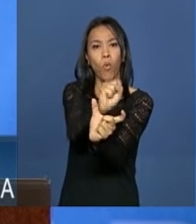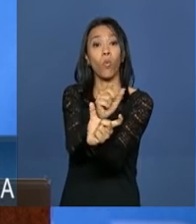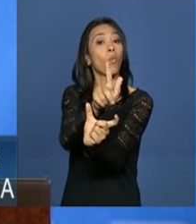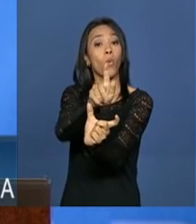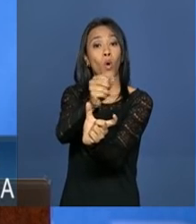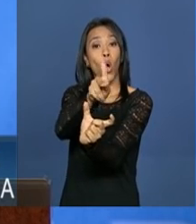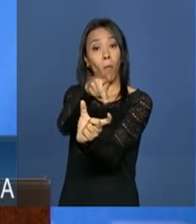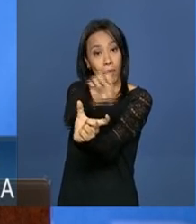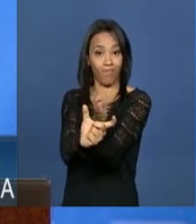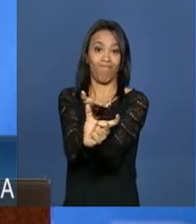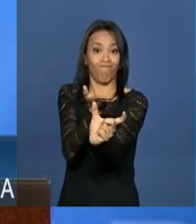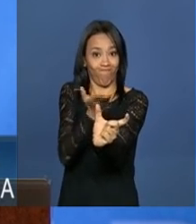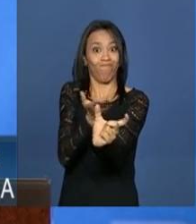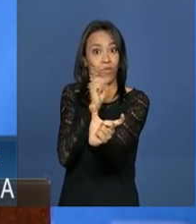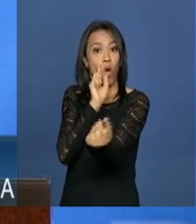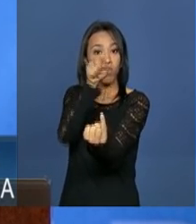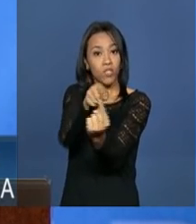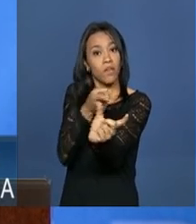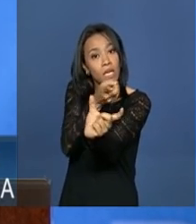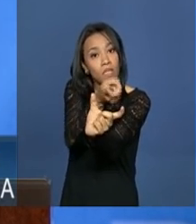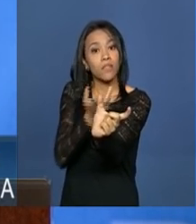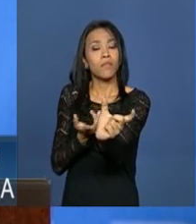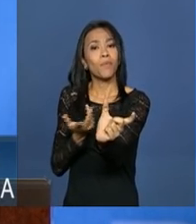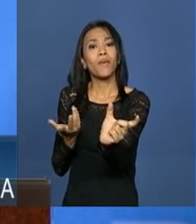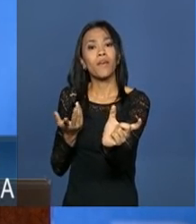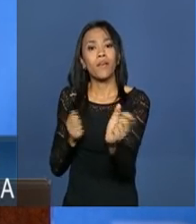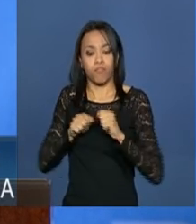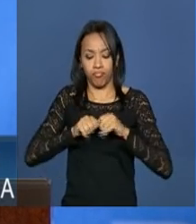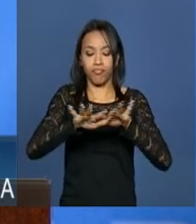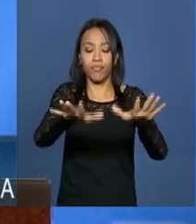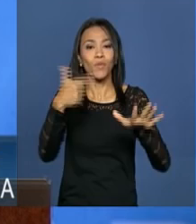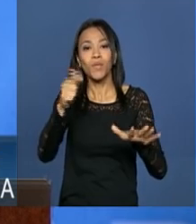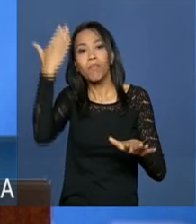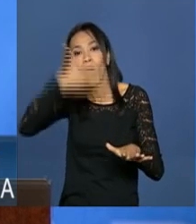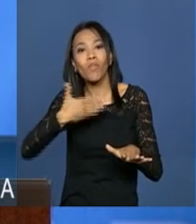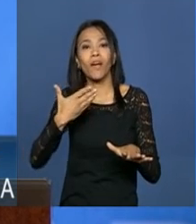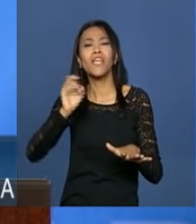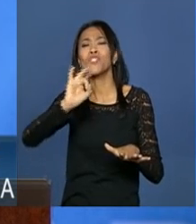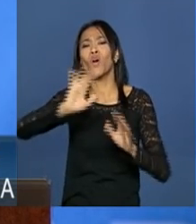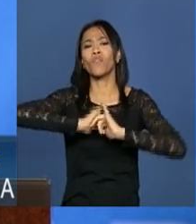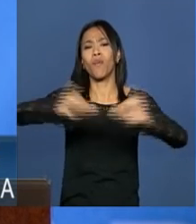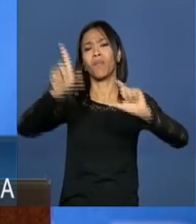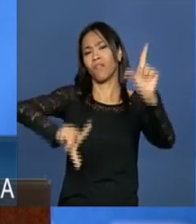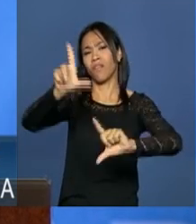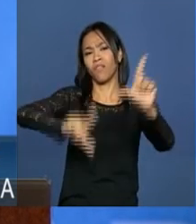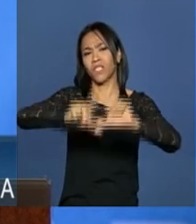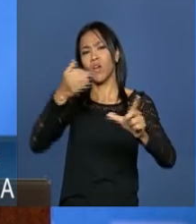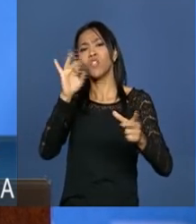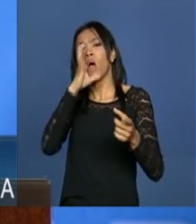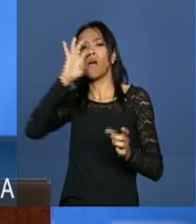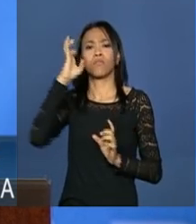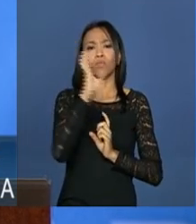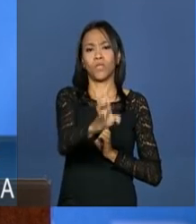vazar porque não é necessário provar. Basta noticiar, basta